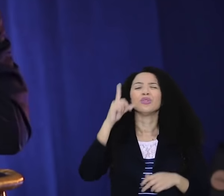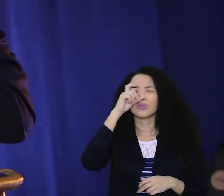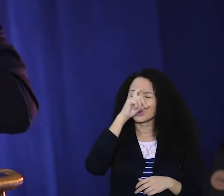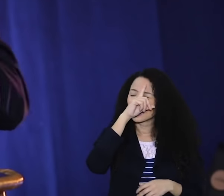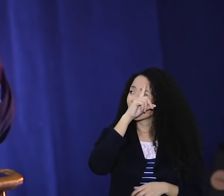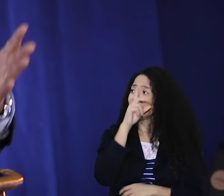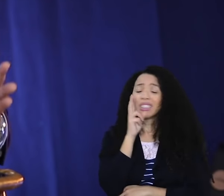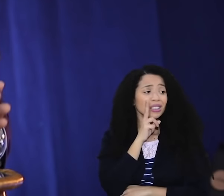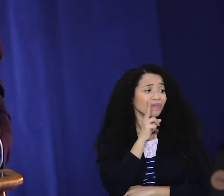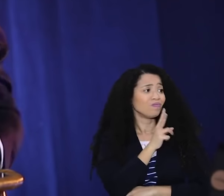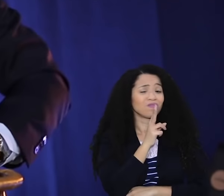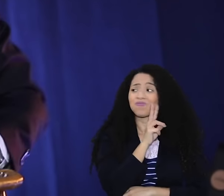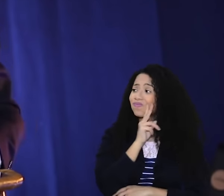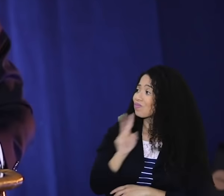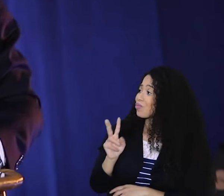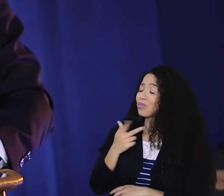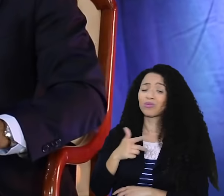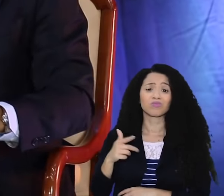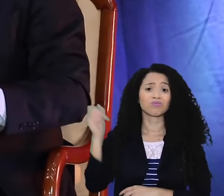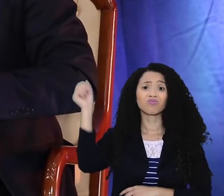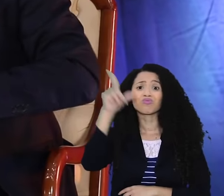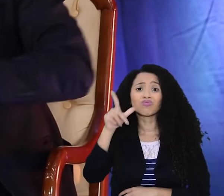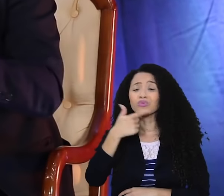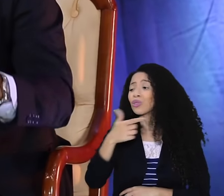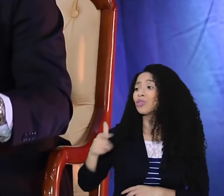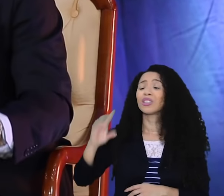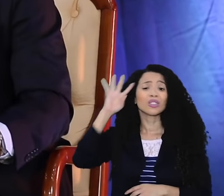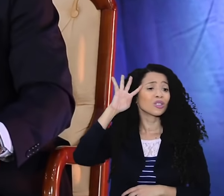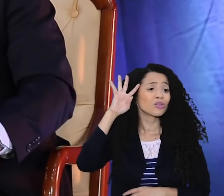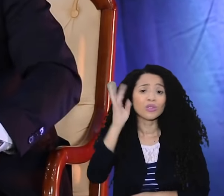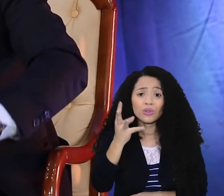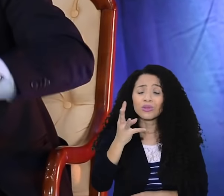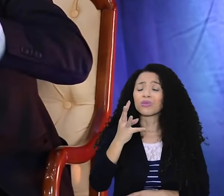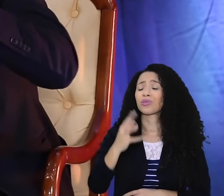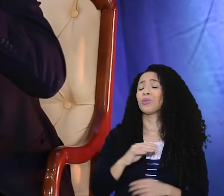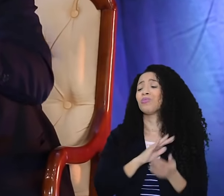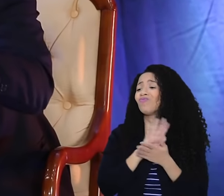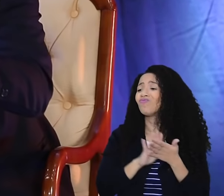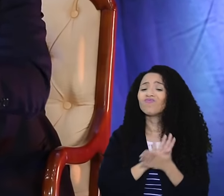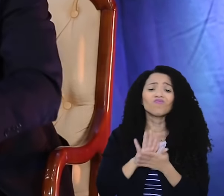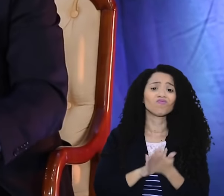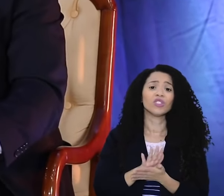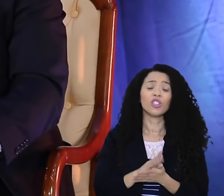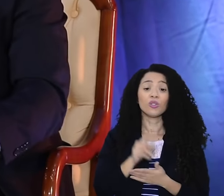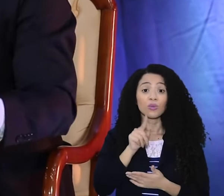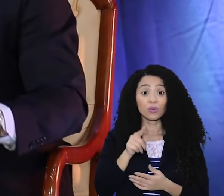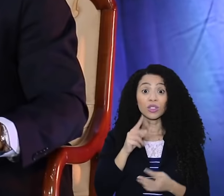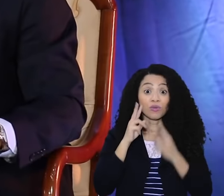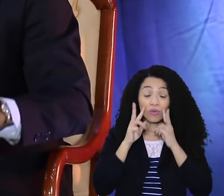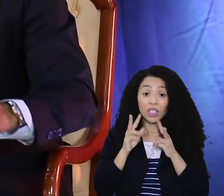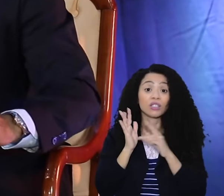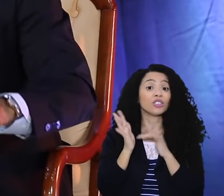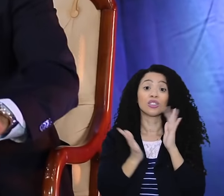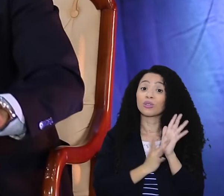quando você olha para um lado e você não vê uma luz, quando você não vê uma saída, quando você não vê uma solução próxima, e você